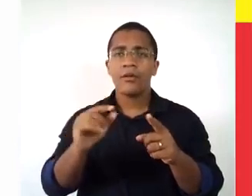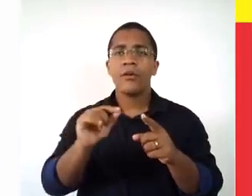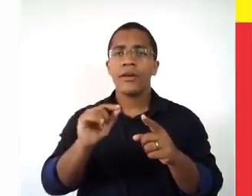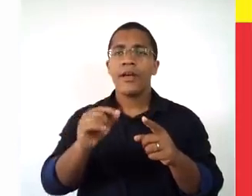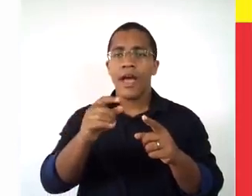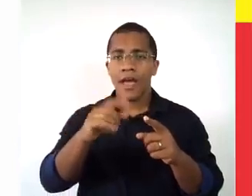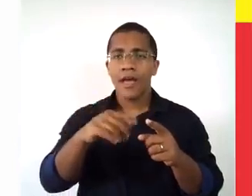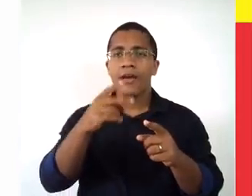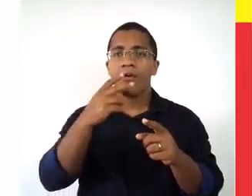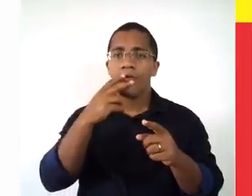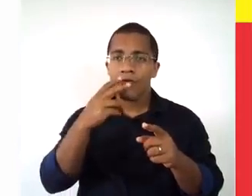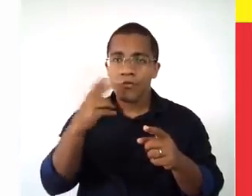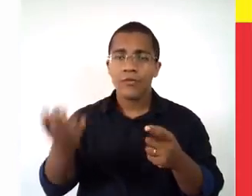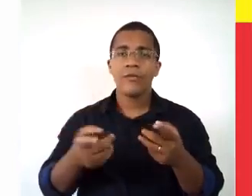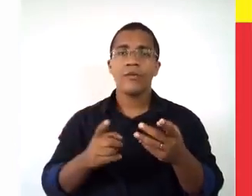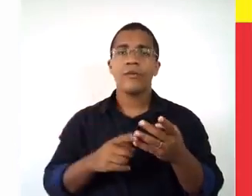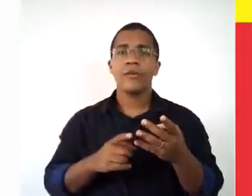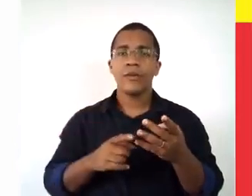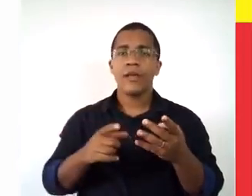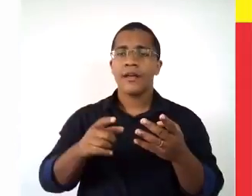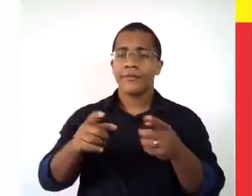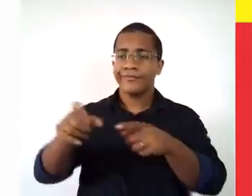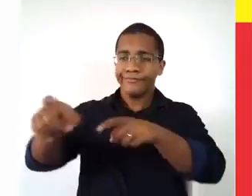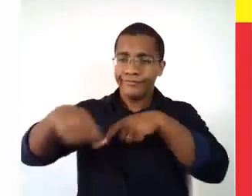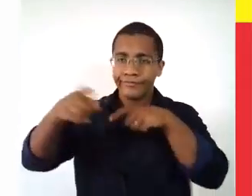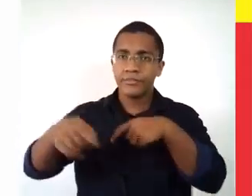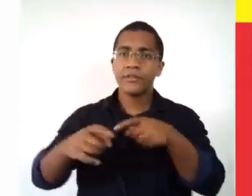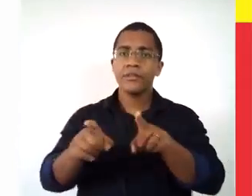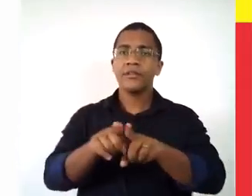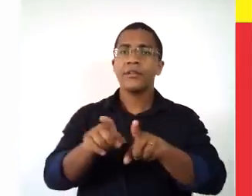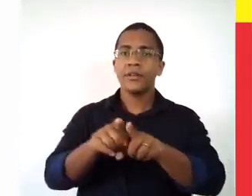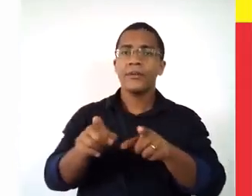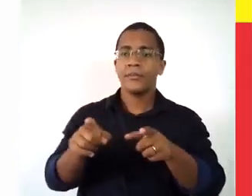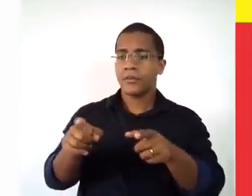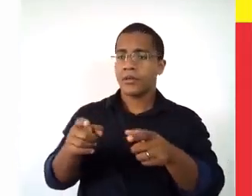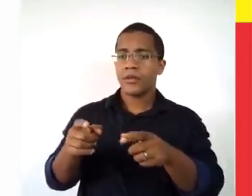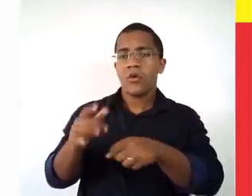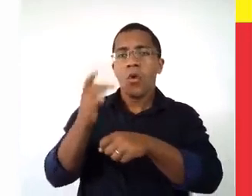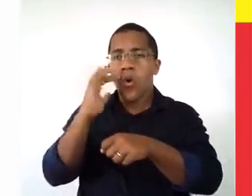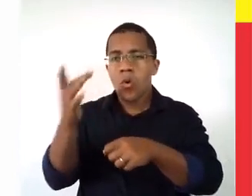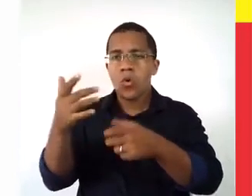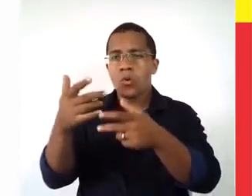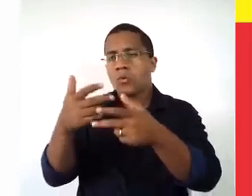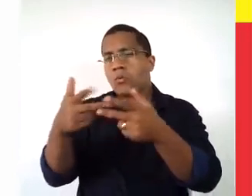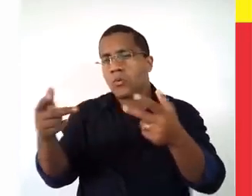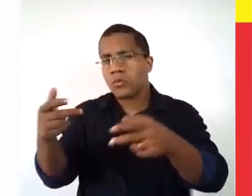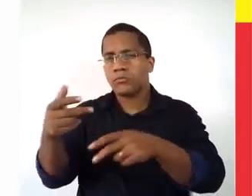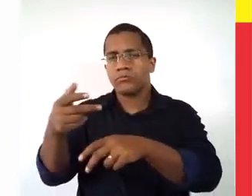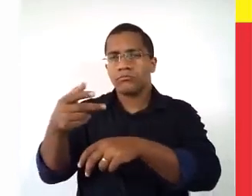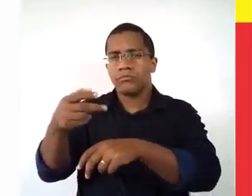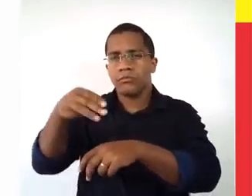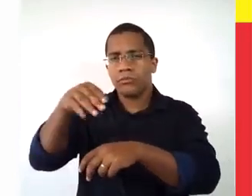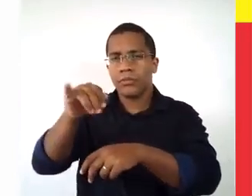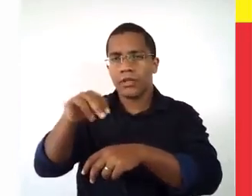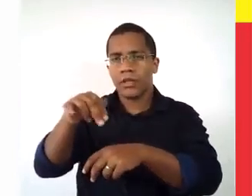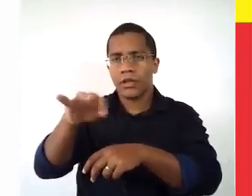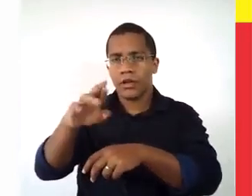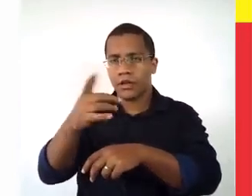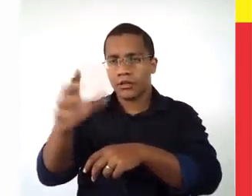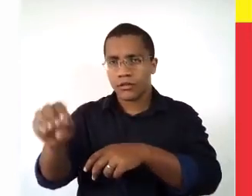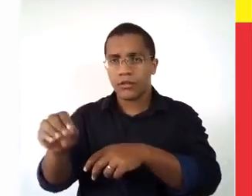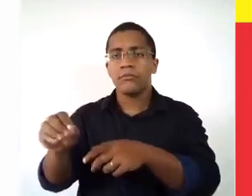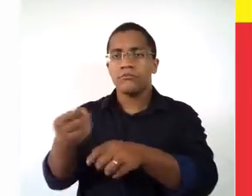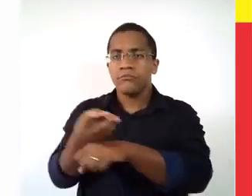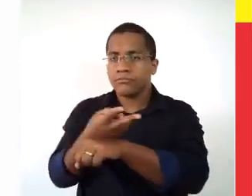vai ter também a pecuária e a mineração. Então, esse período colonial aí, no início desse processo de capitalismo